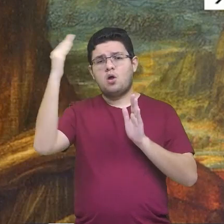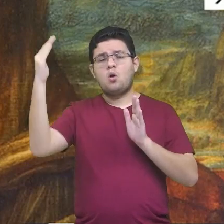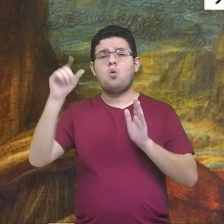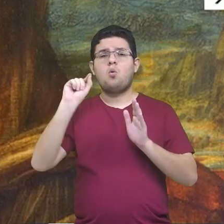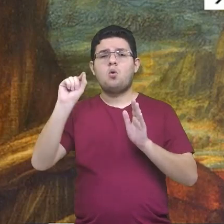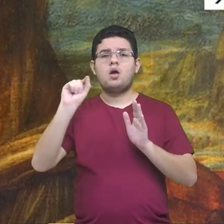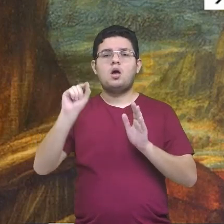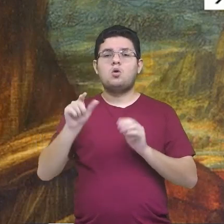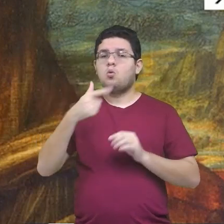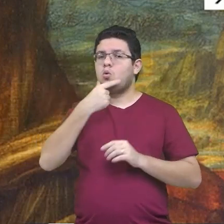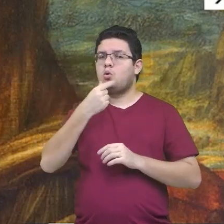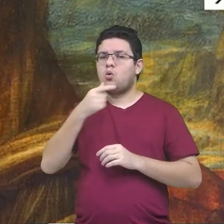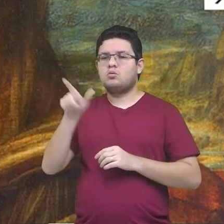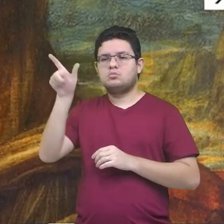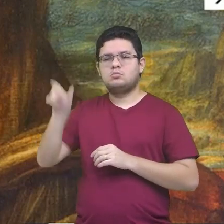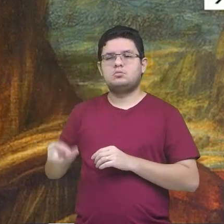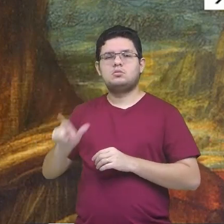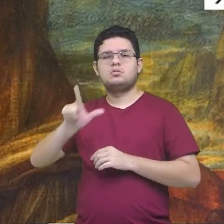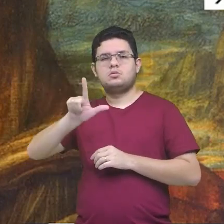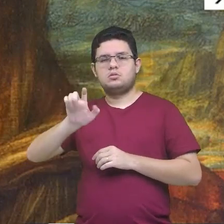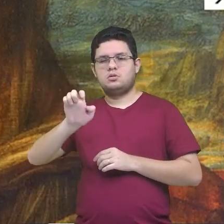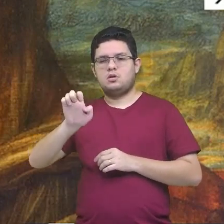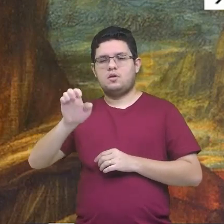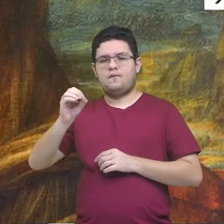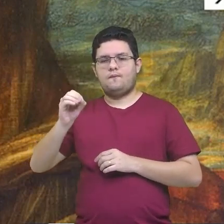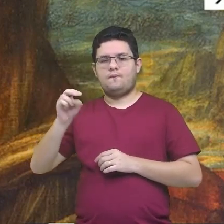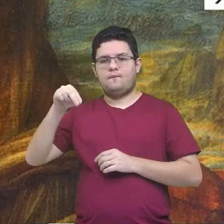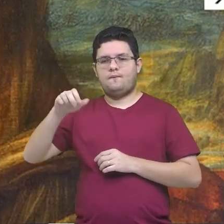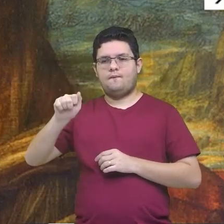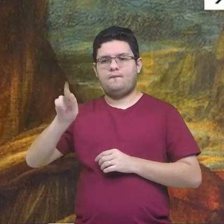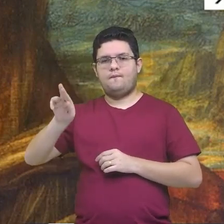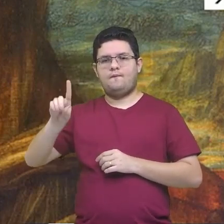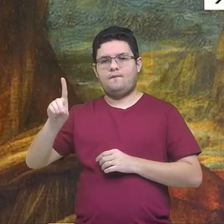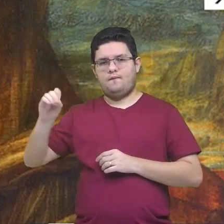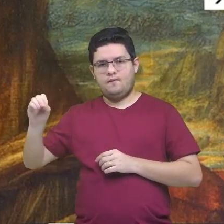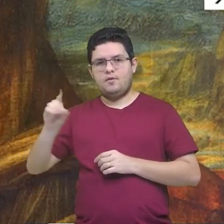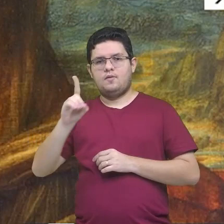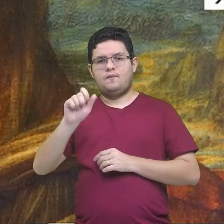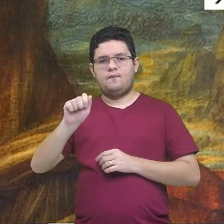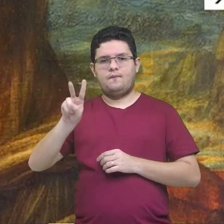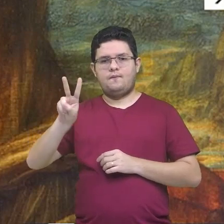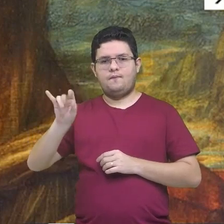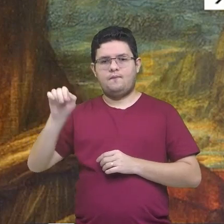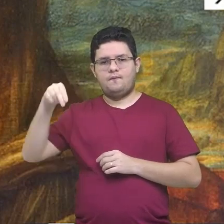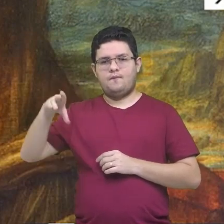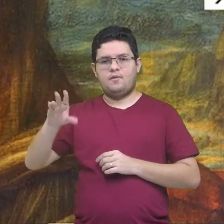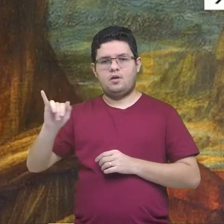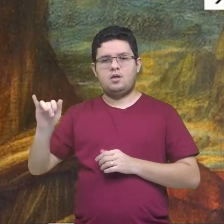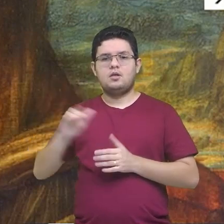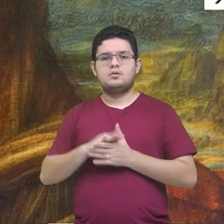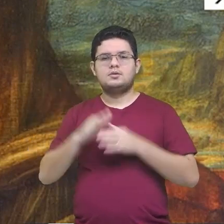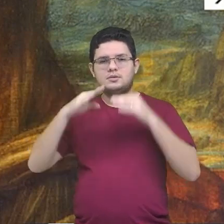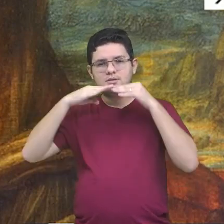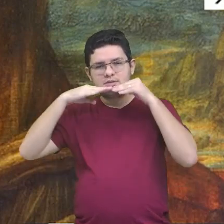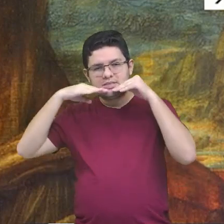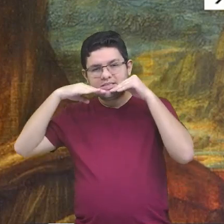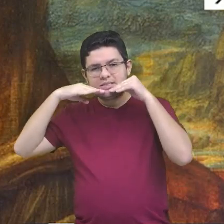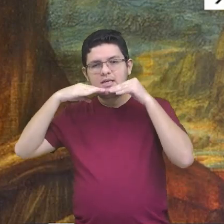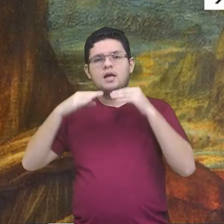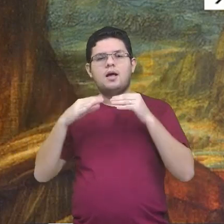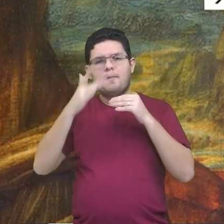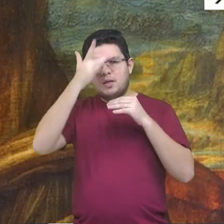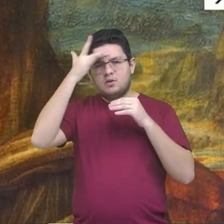que traz bastante significado, intriga, não é? Bastante pessoas aí que gostam,